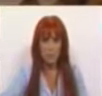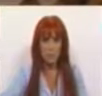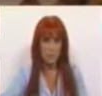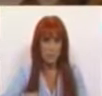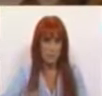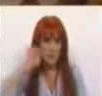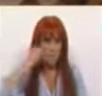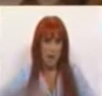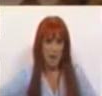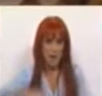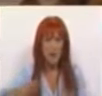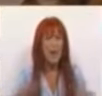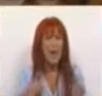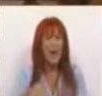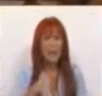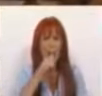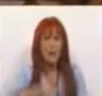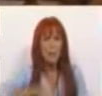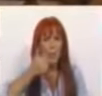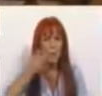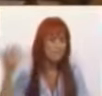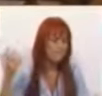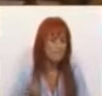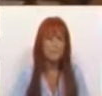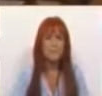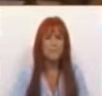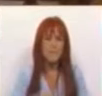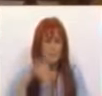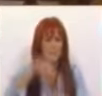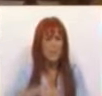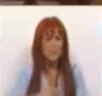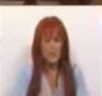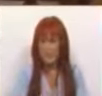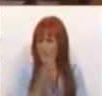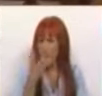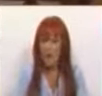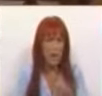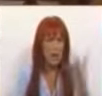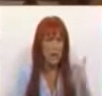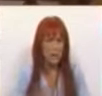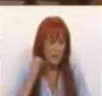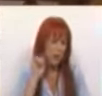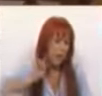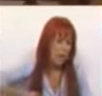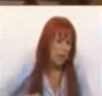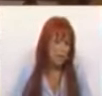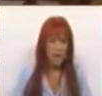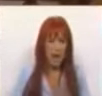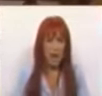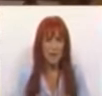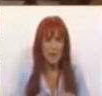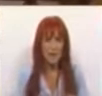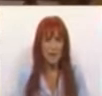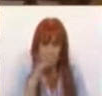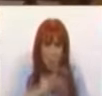afetam a Ribeira da Boa Água e que se inserem num conjunto de violações da lei em